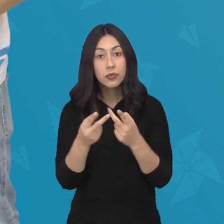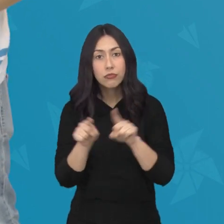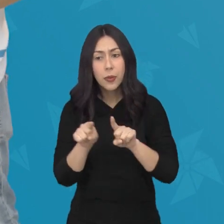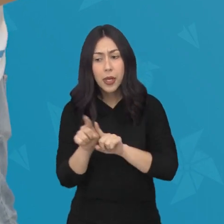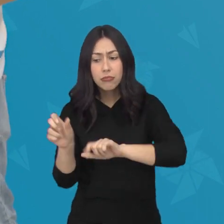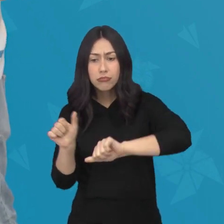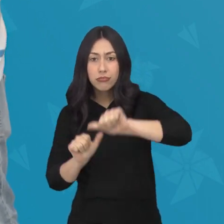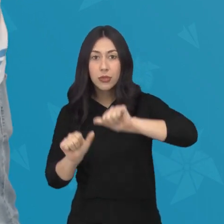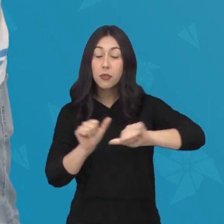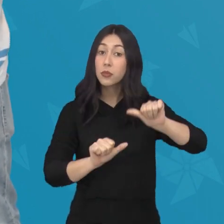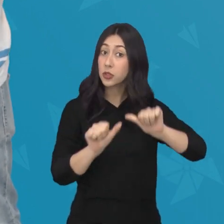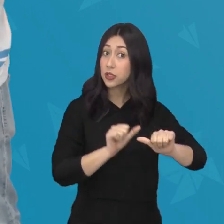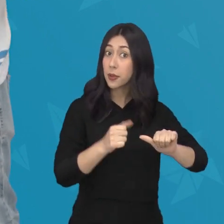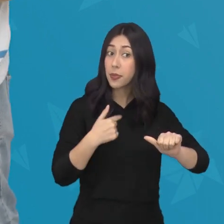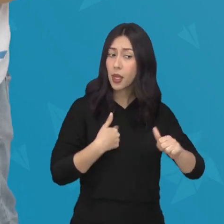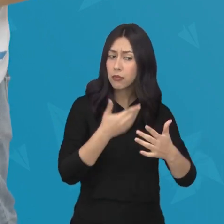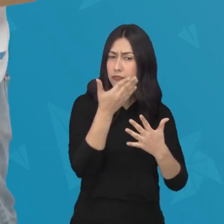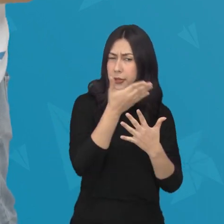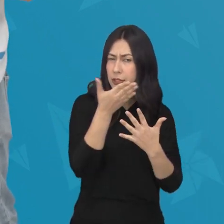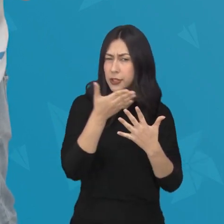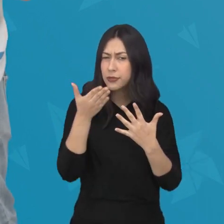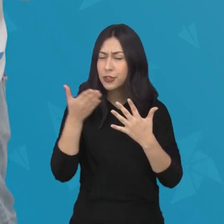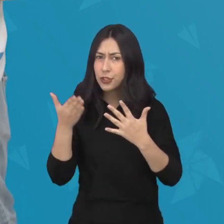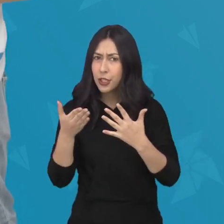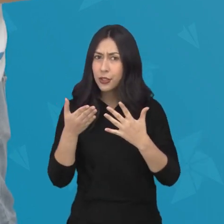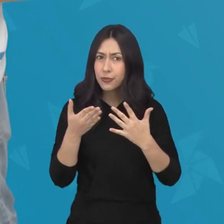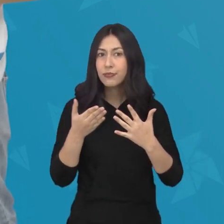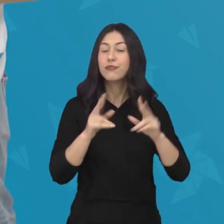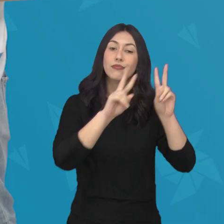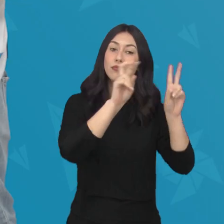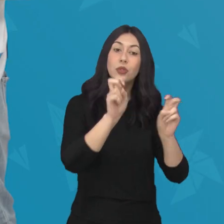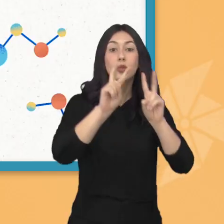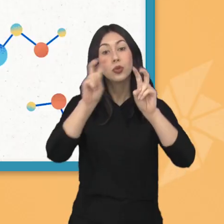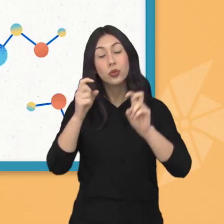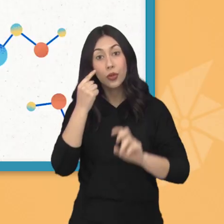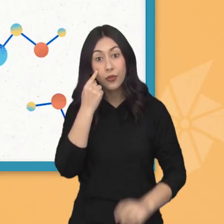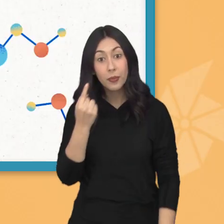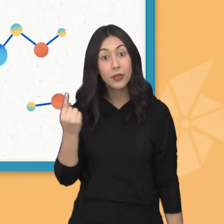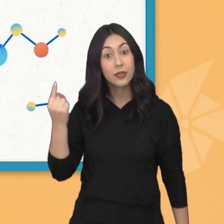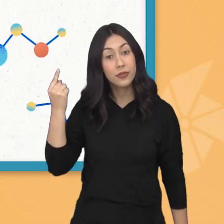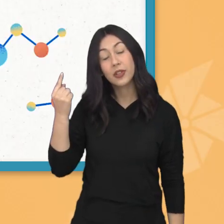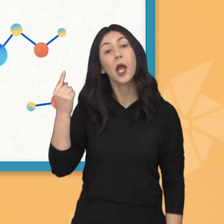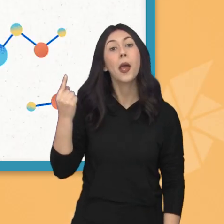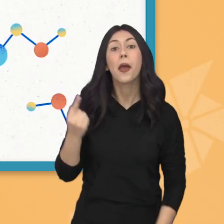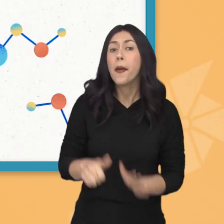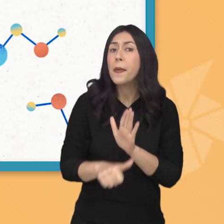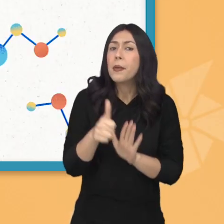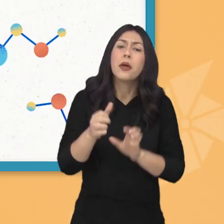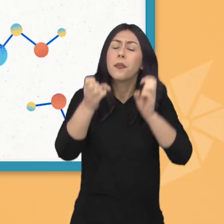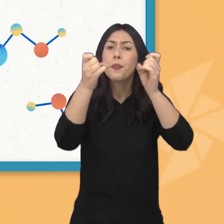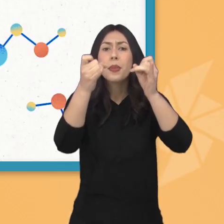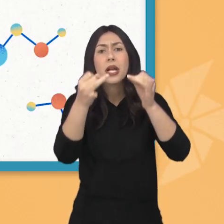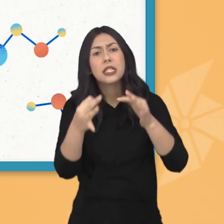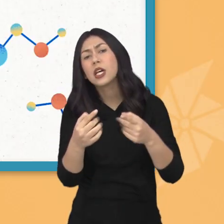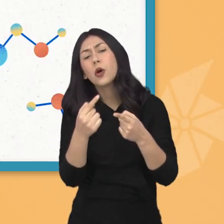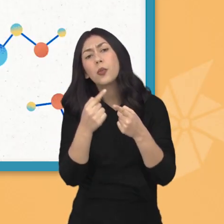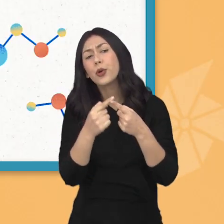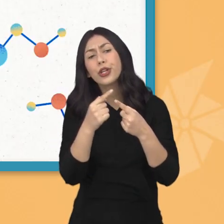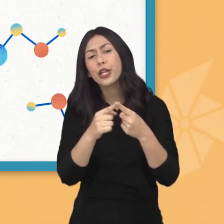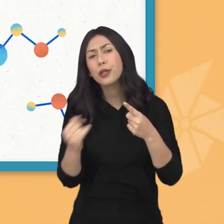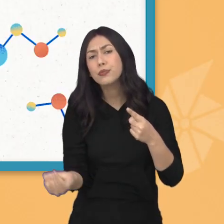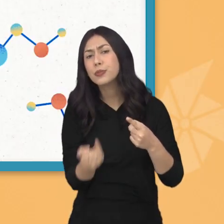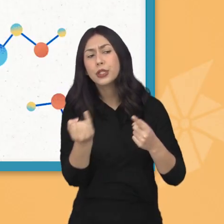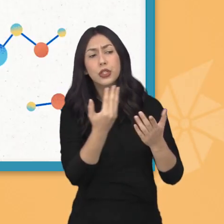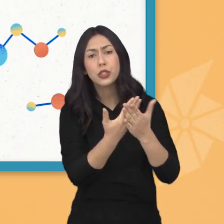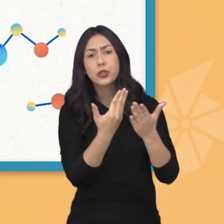físicos. Eu dividi essa aula em alguns tópicos que vocês vão poder acompanhar aqui, na qual a gente vai dar uma breve introdução do porquê a gente estuda eles,